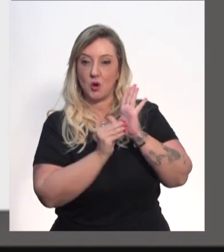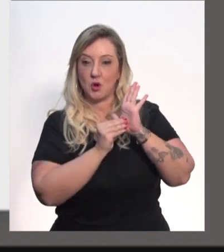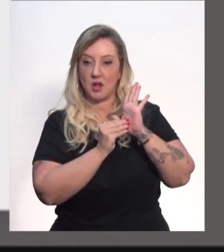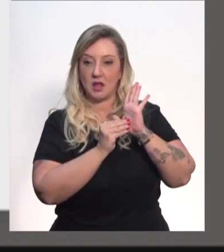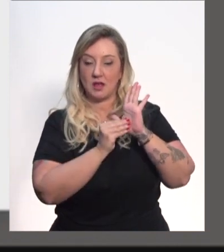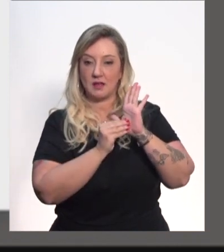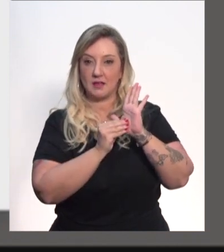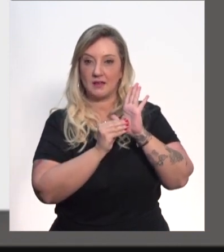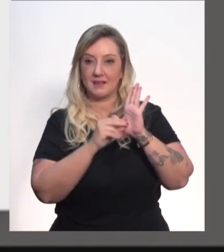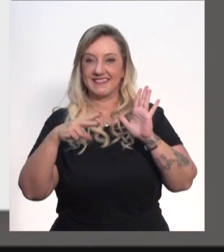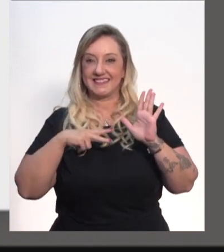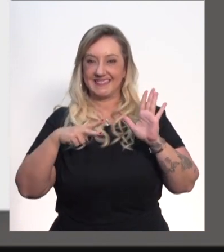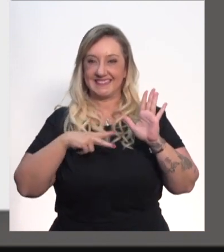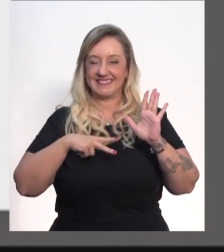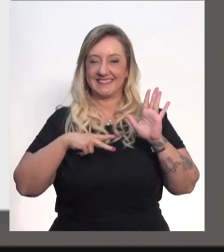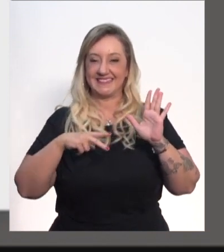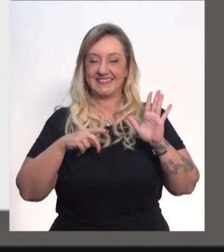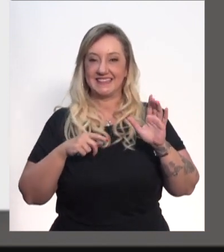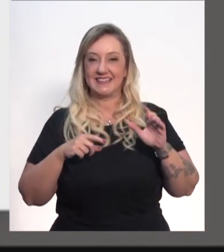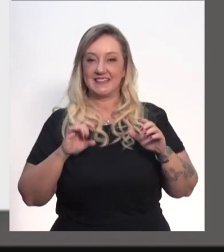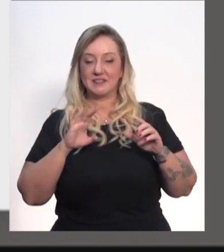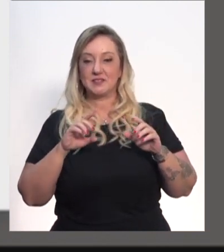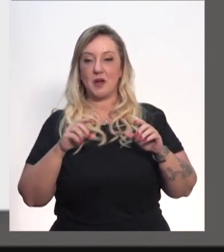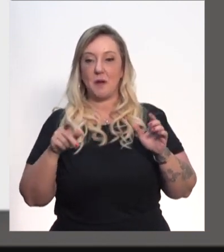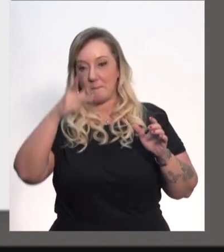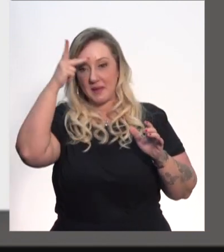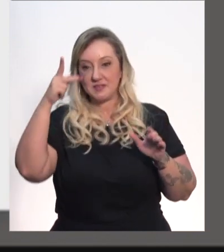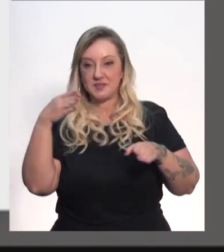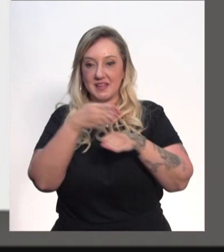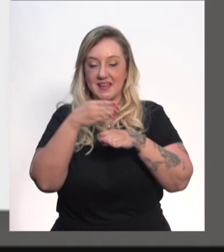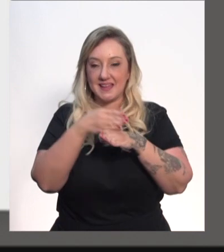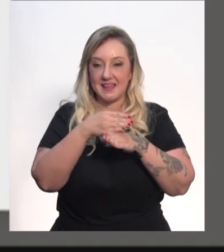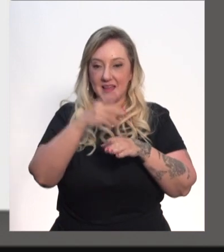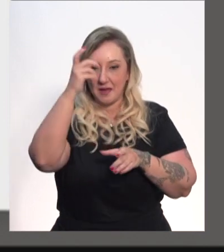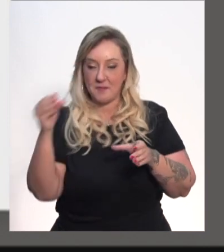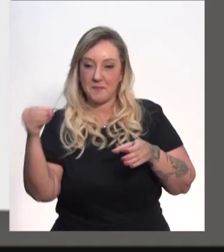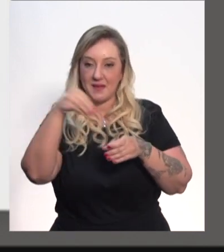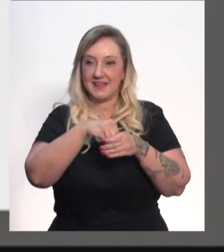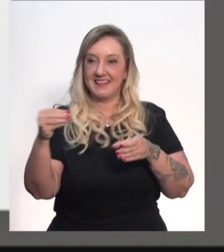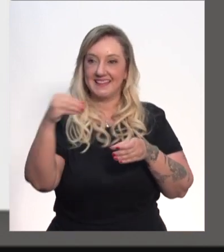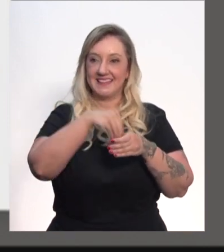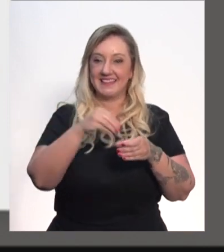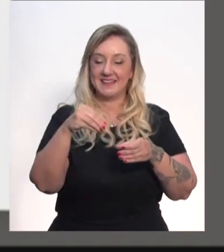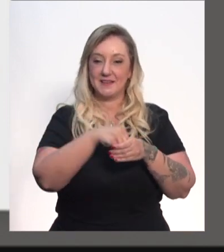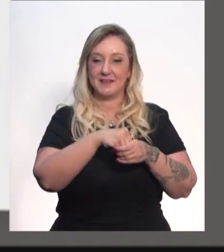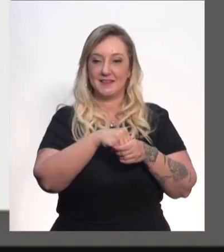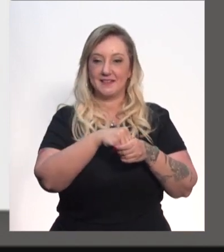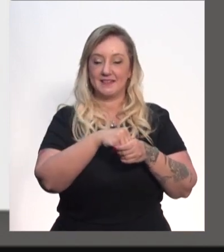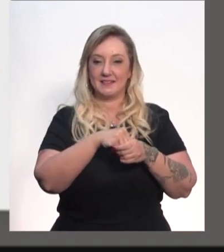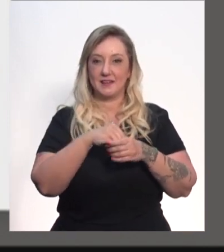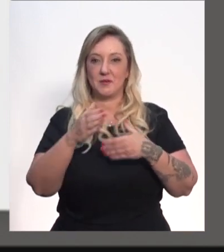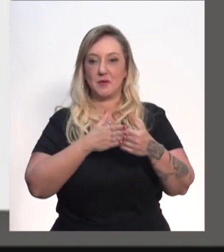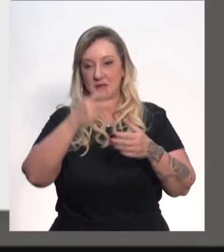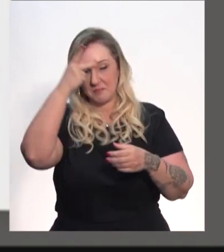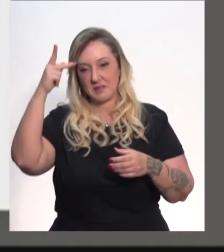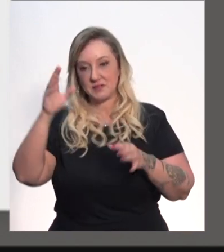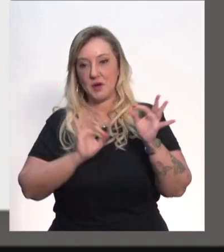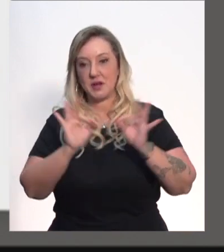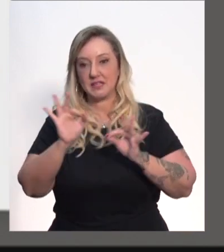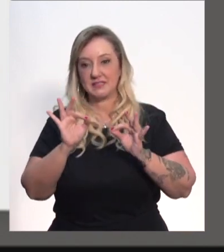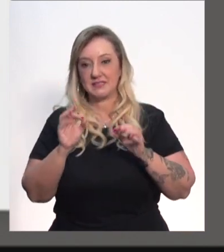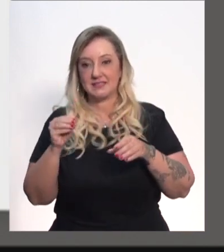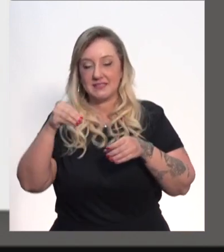gente acaba orientando, que todos os professores têm acesso, a gente tem usado aqui, tem dado certo, mas fiquem à vontade também para usar